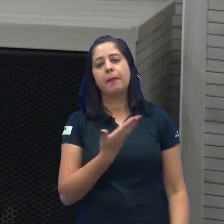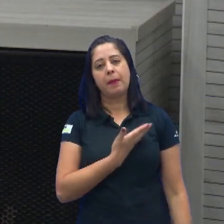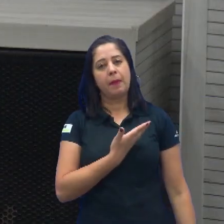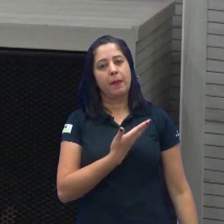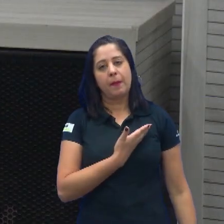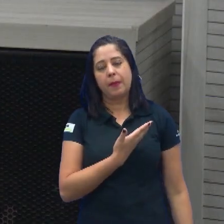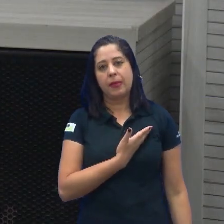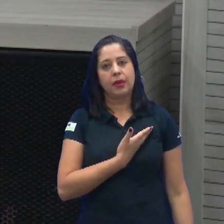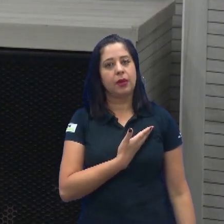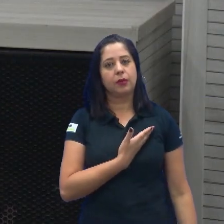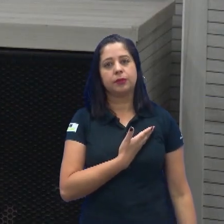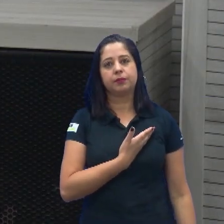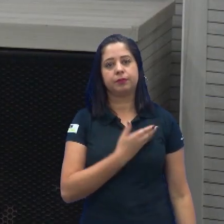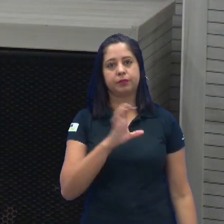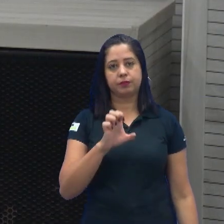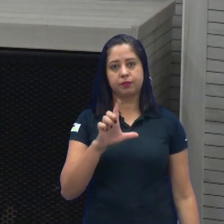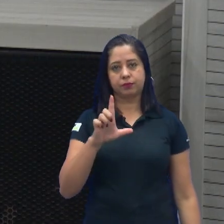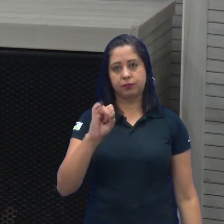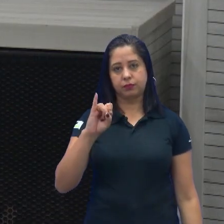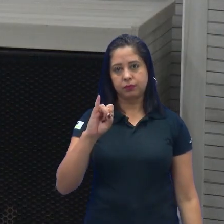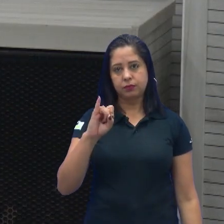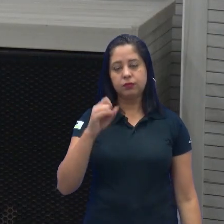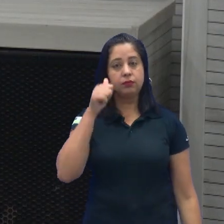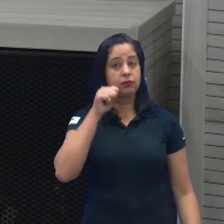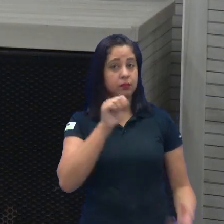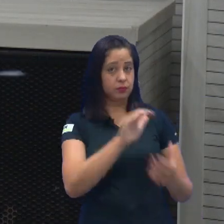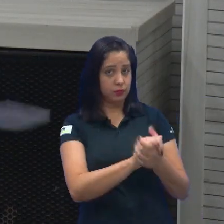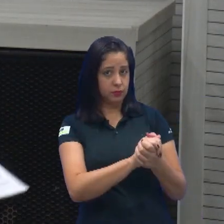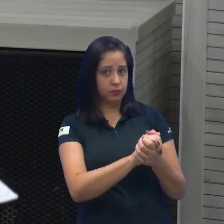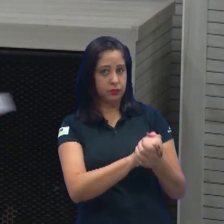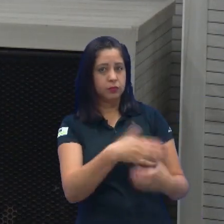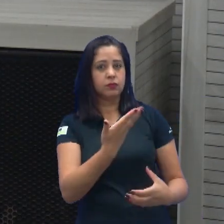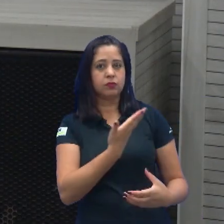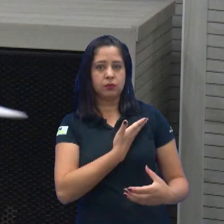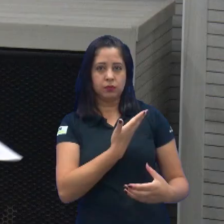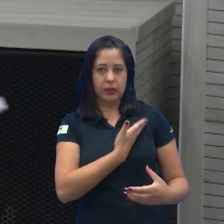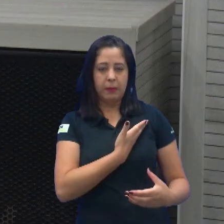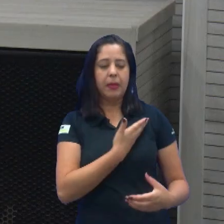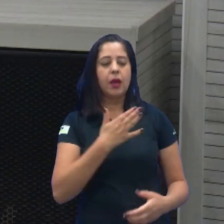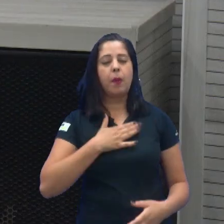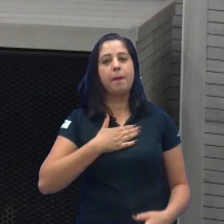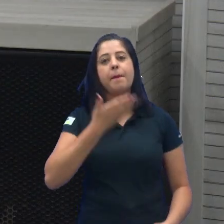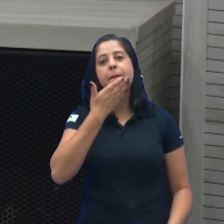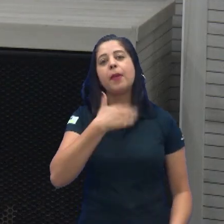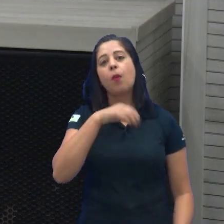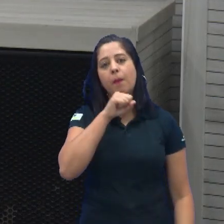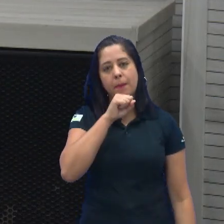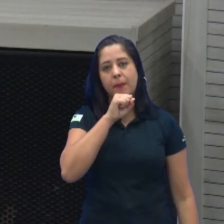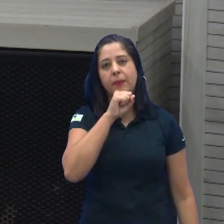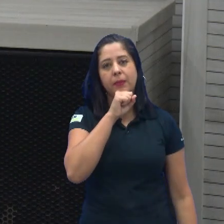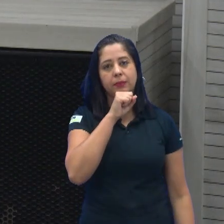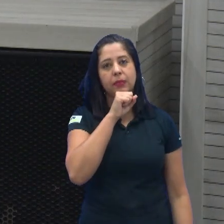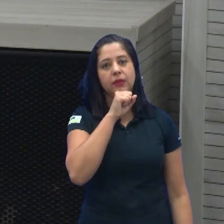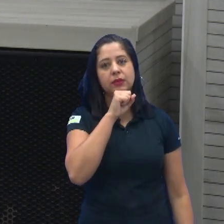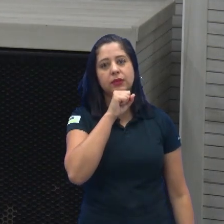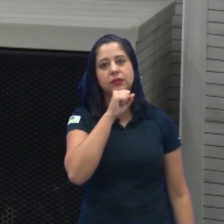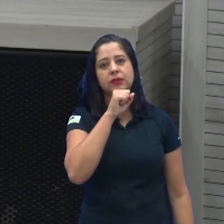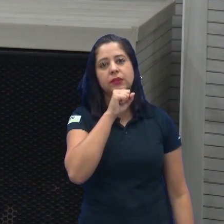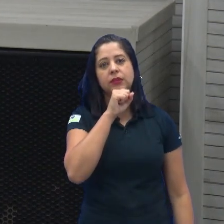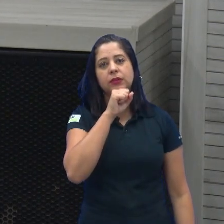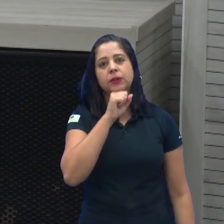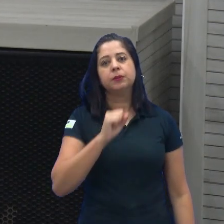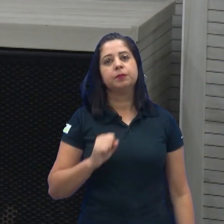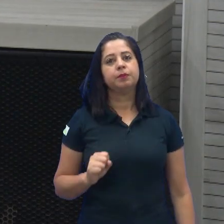a senhora Elide Tedesco, a esposa dele, grandes amigos dos meus pais, e depois pude ter